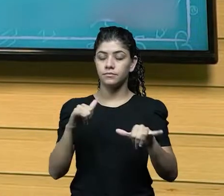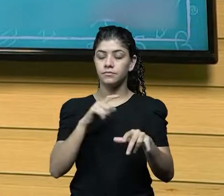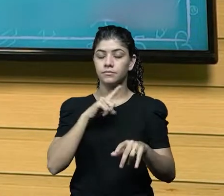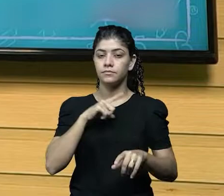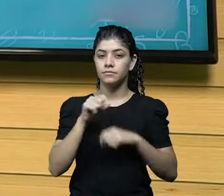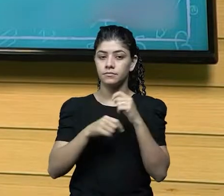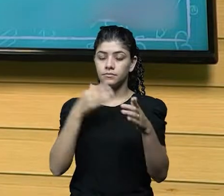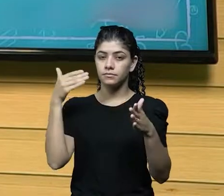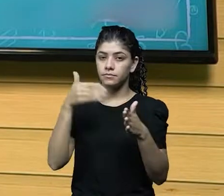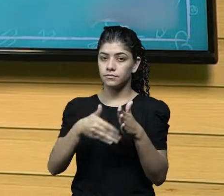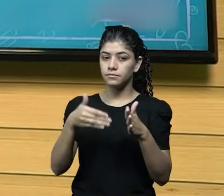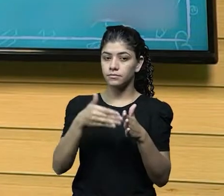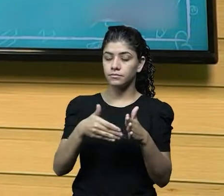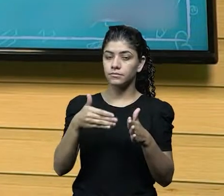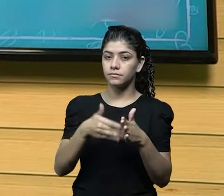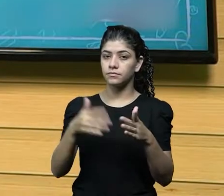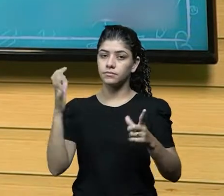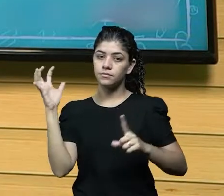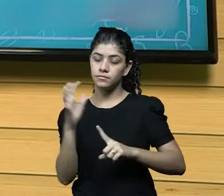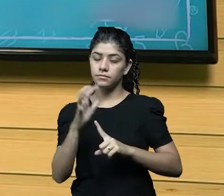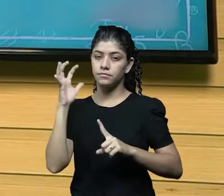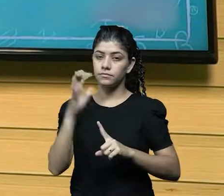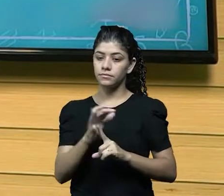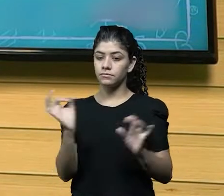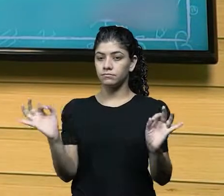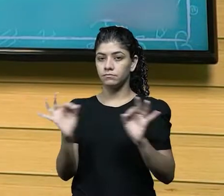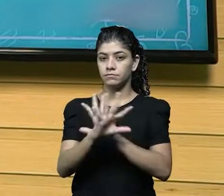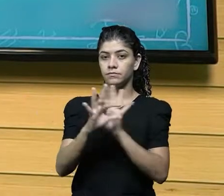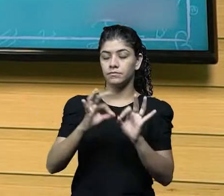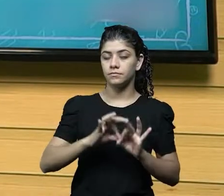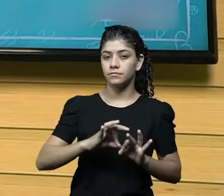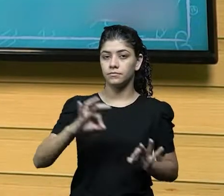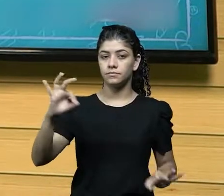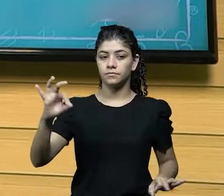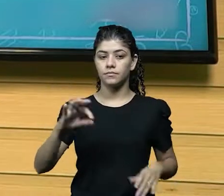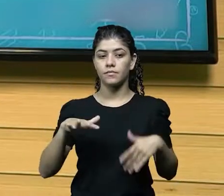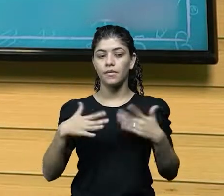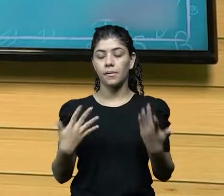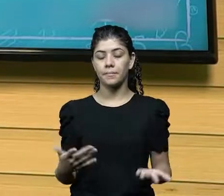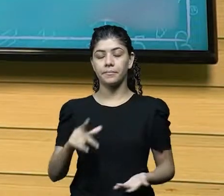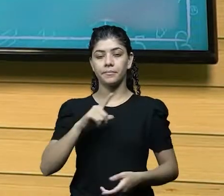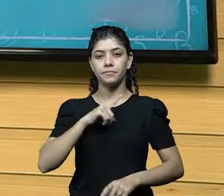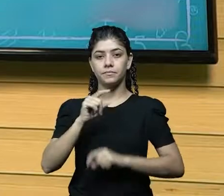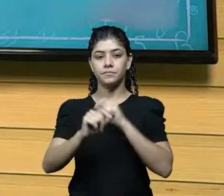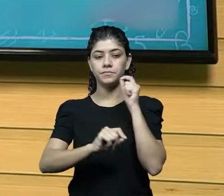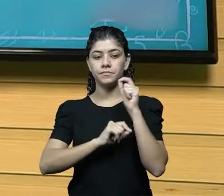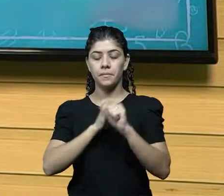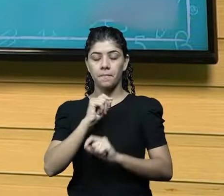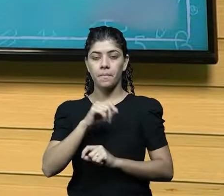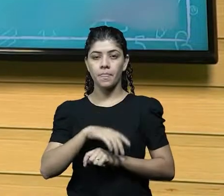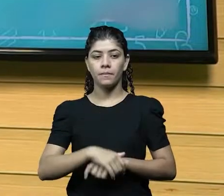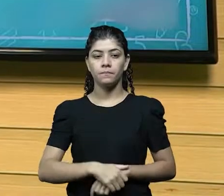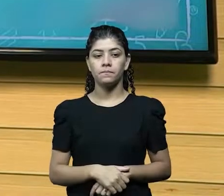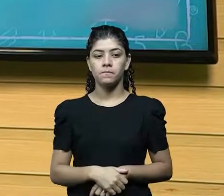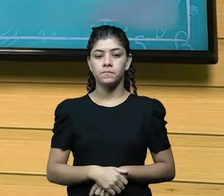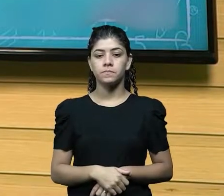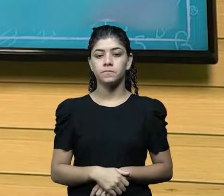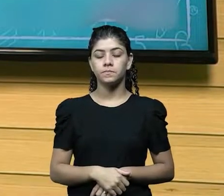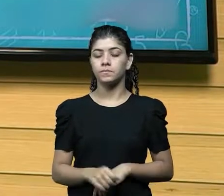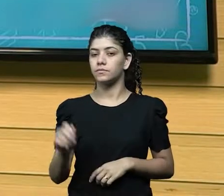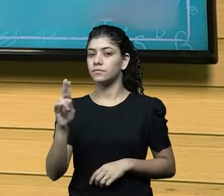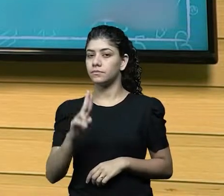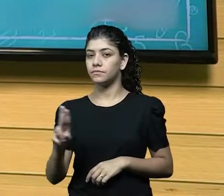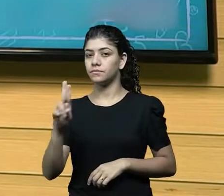interferir no resultado final da medida. Então nós temos a unidade que vai ser